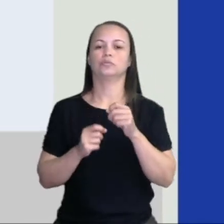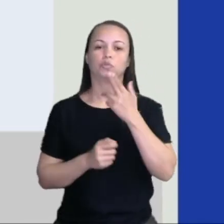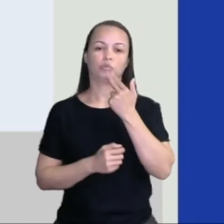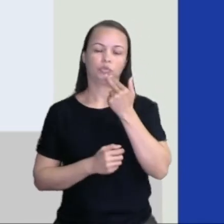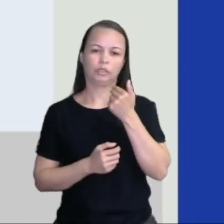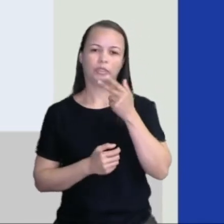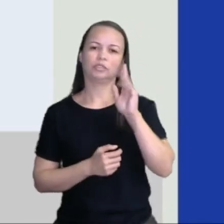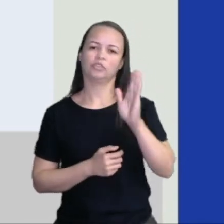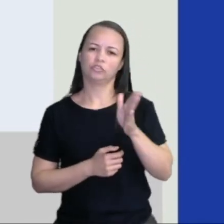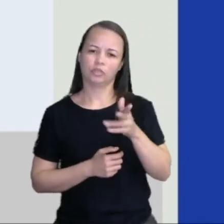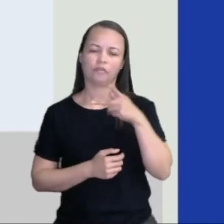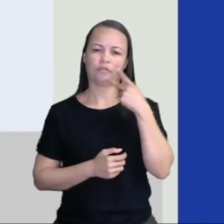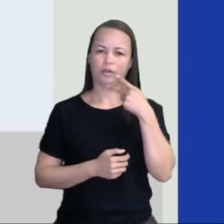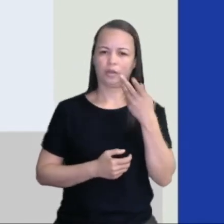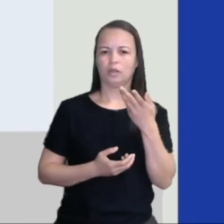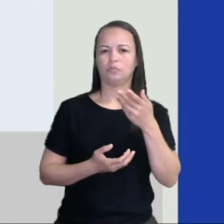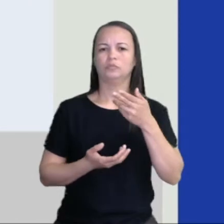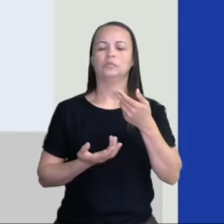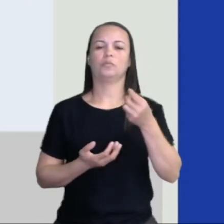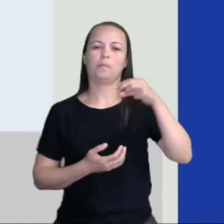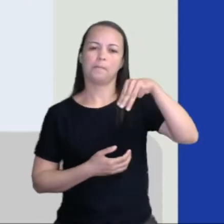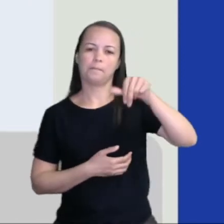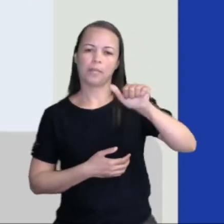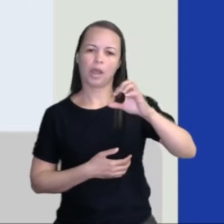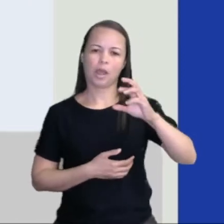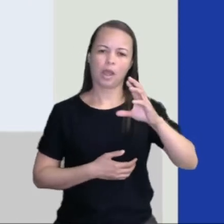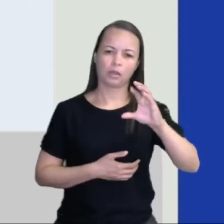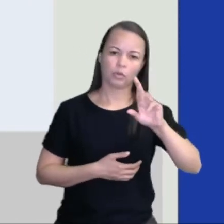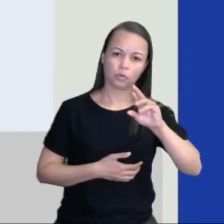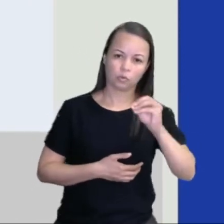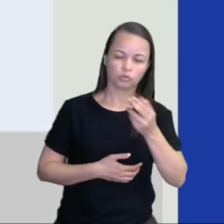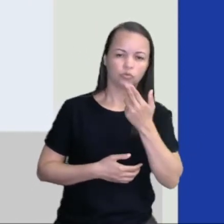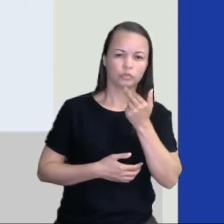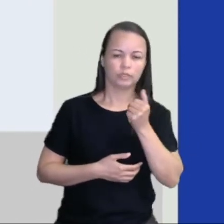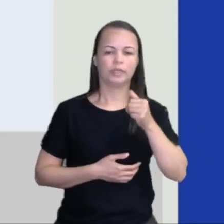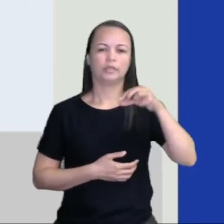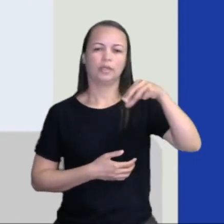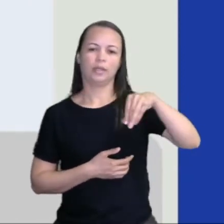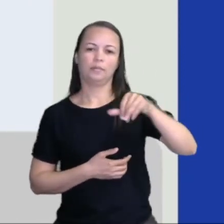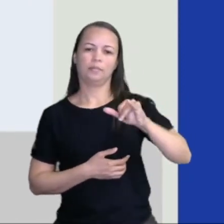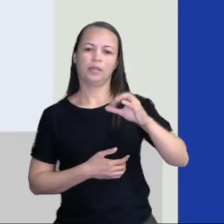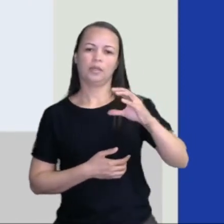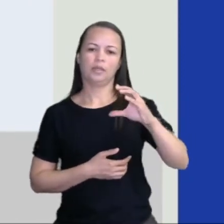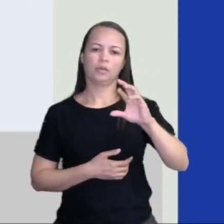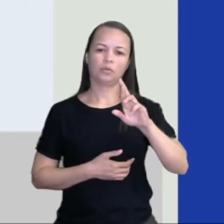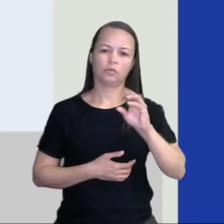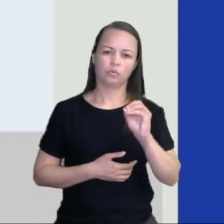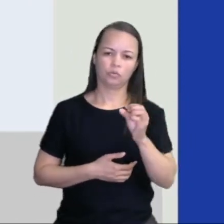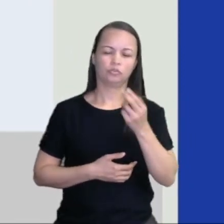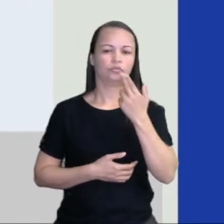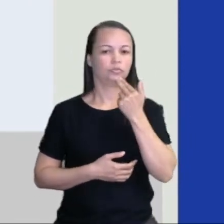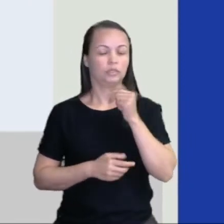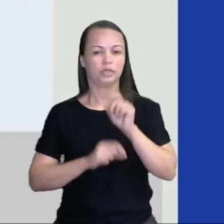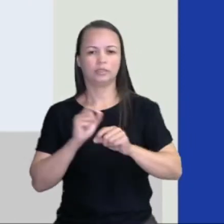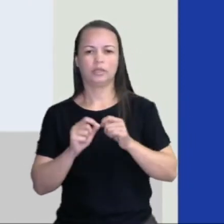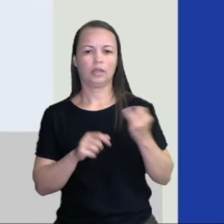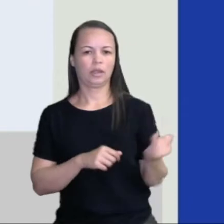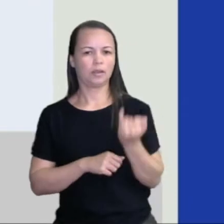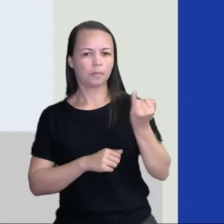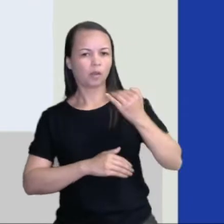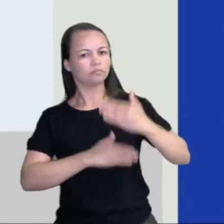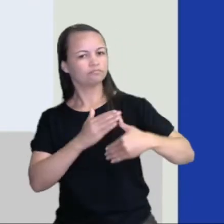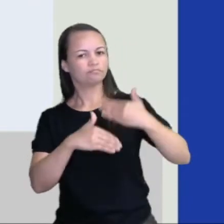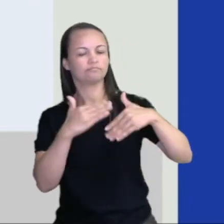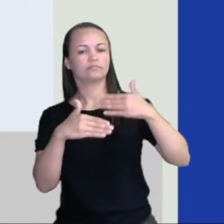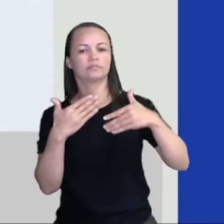que a gente falou, macronutrientes, desses micronutrientes, nessas regiões aqui, elas vão ter uma relação importantíssima para esse